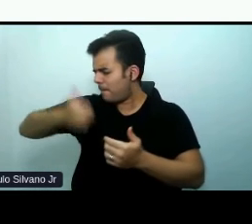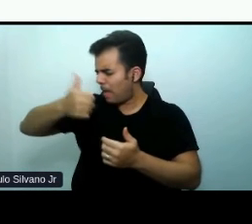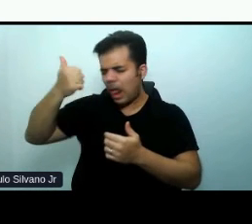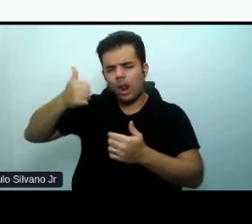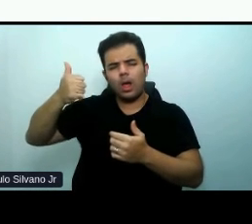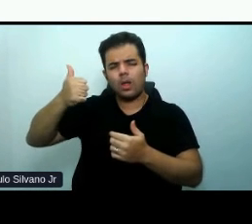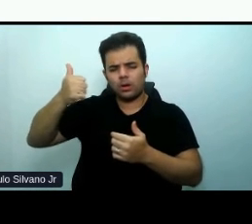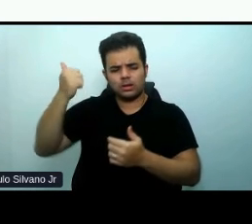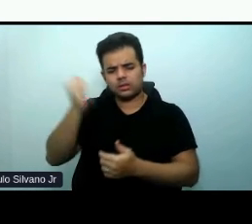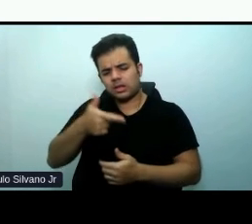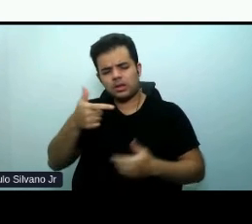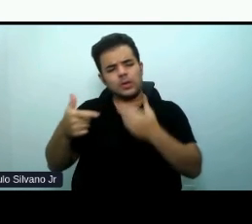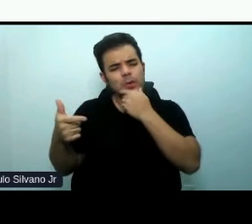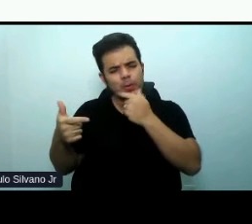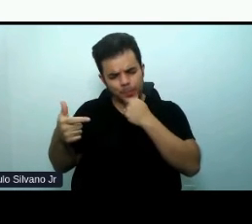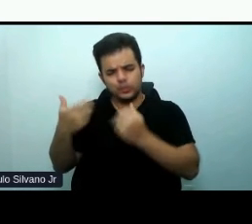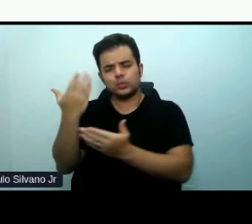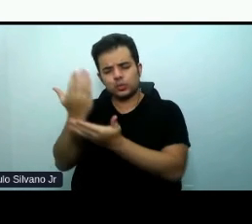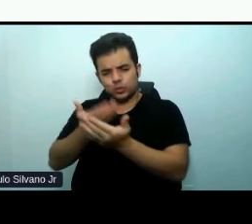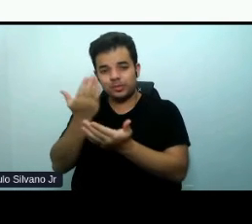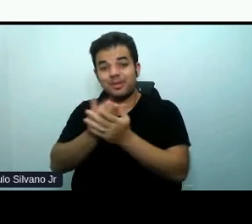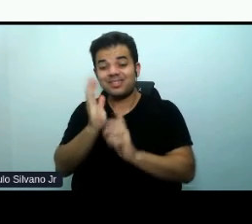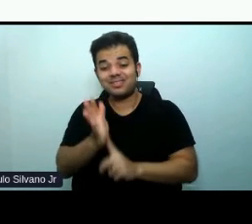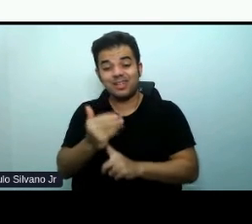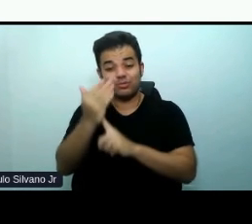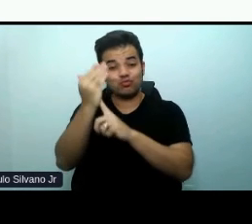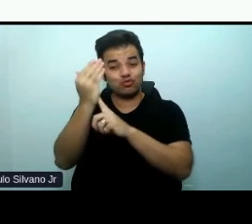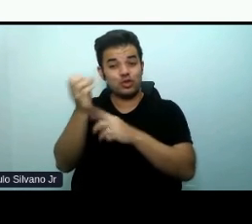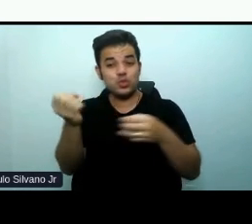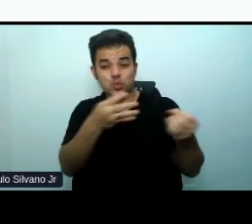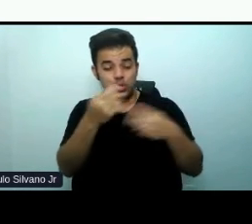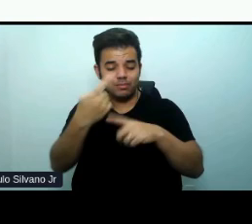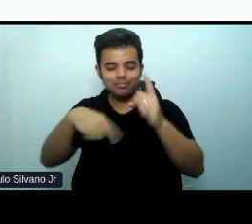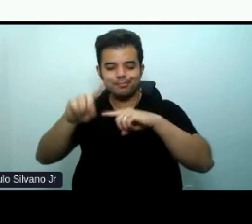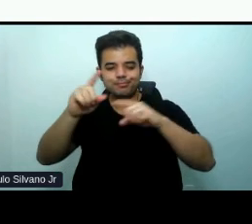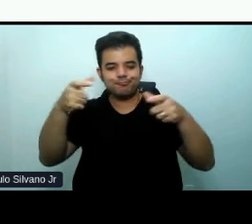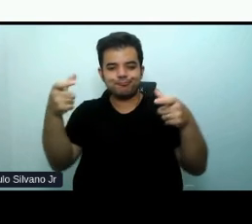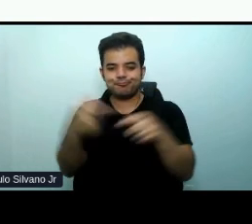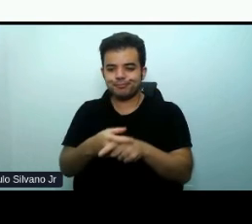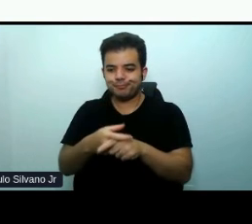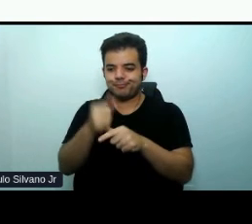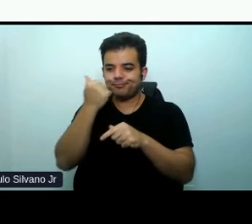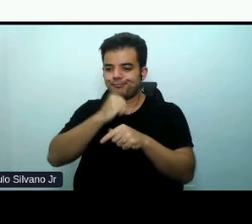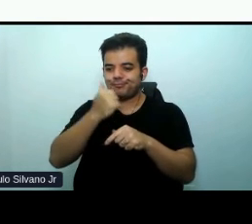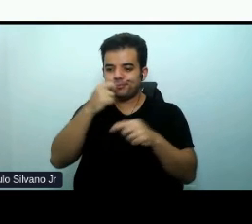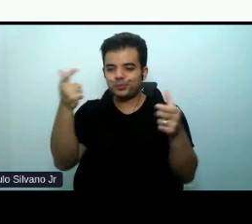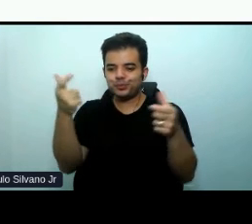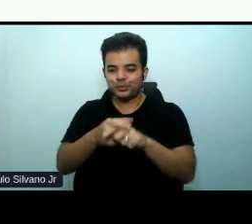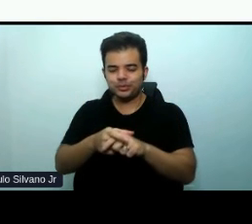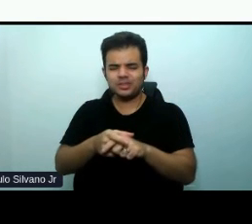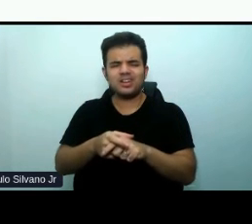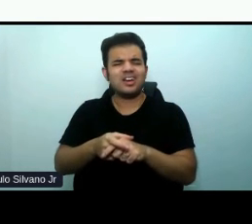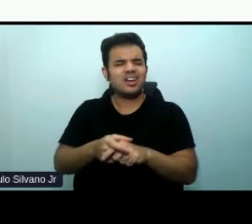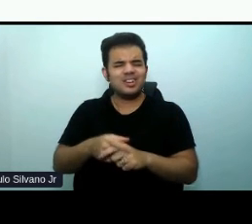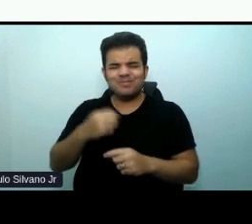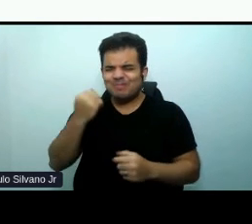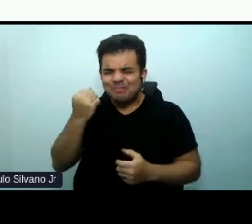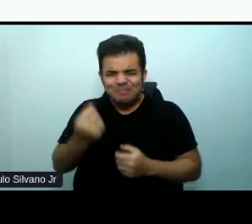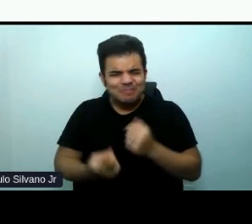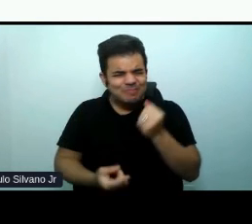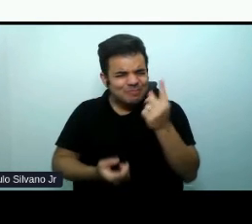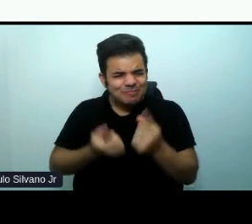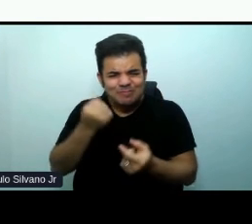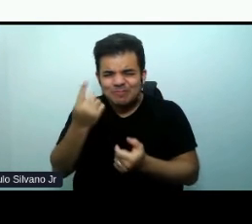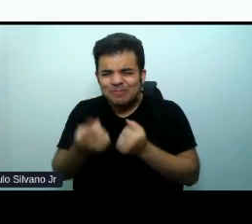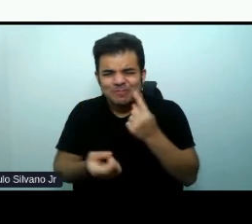gente olha para a tecnologia e inovação, elas são minoria esmagadora. Então é muito raro a gente realmente ver mulheres